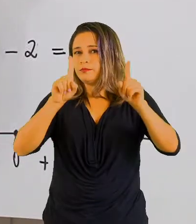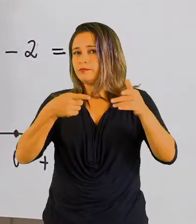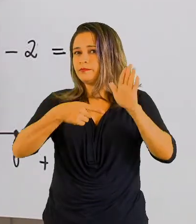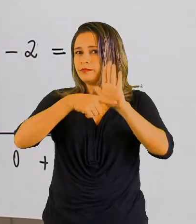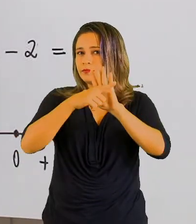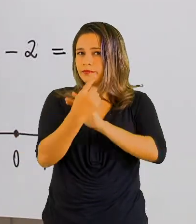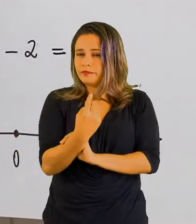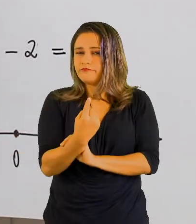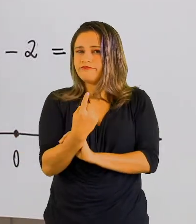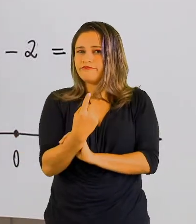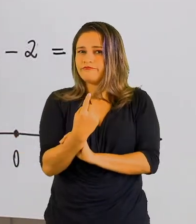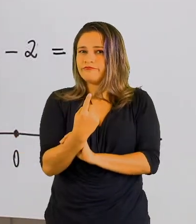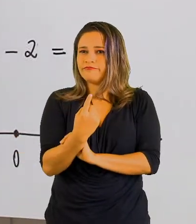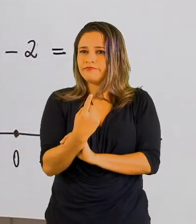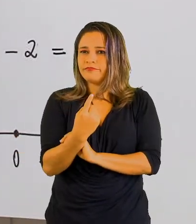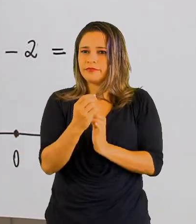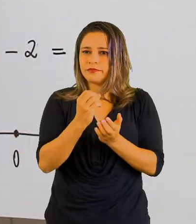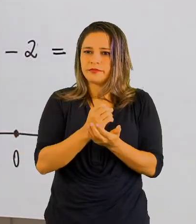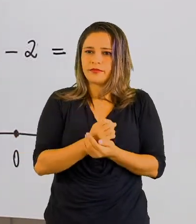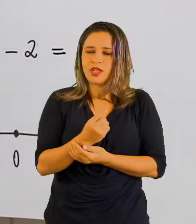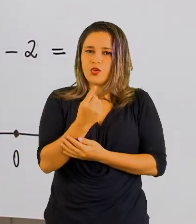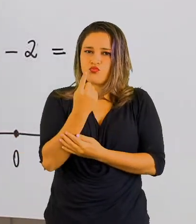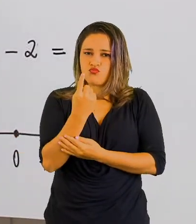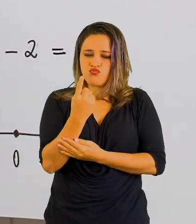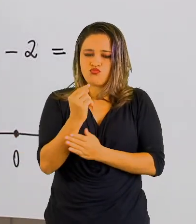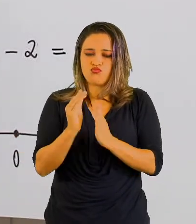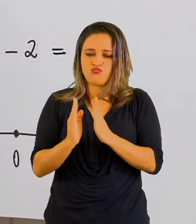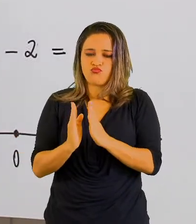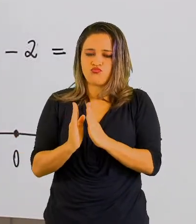seria o deslocamento de uma unidade